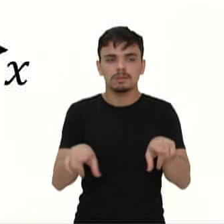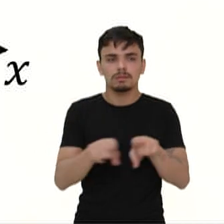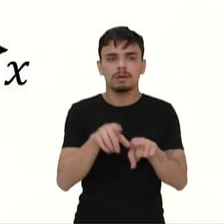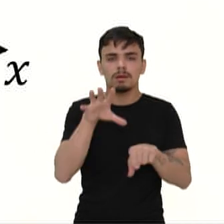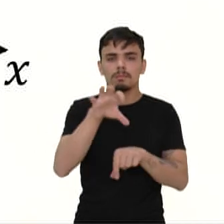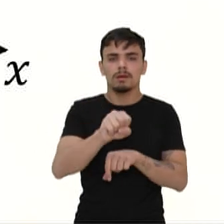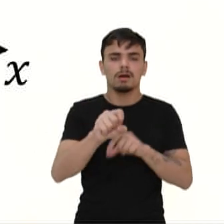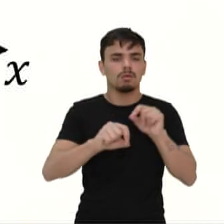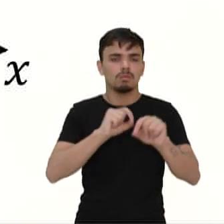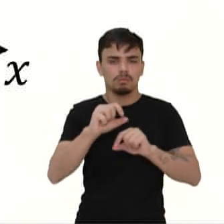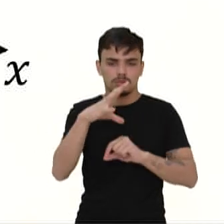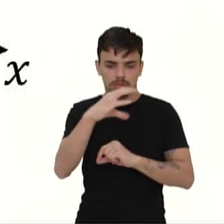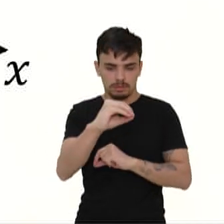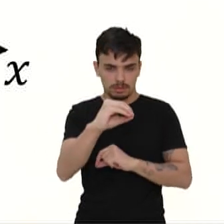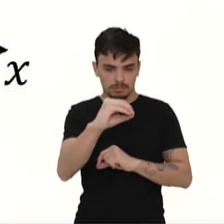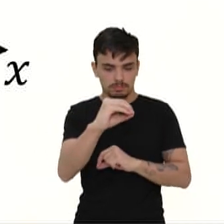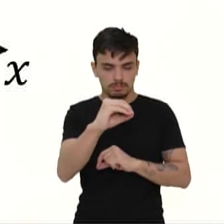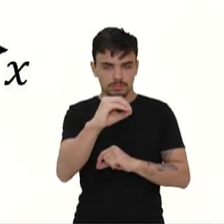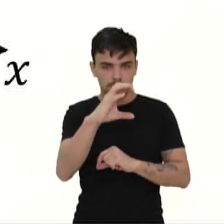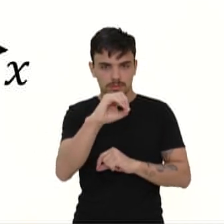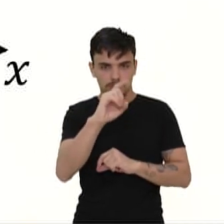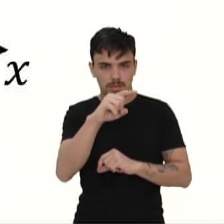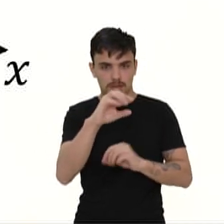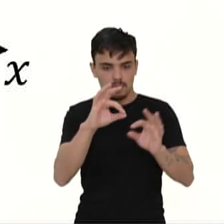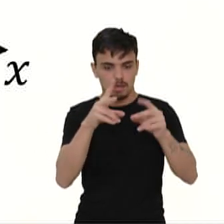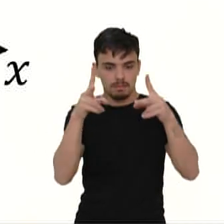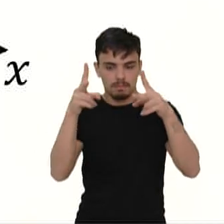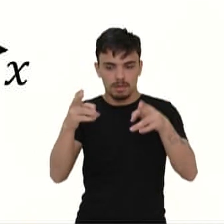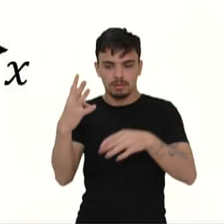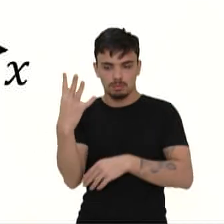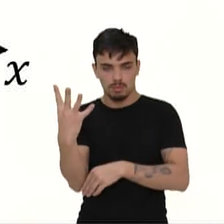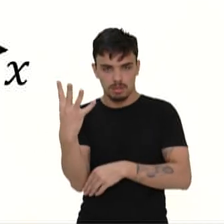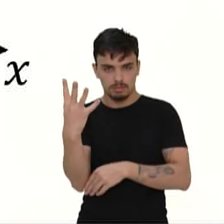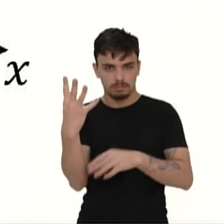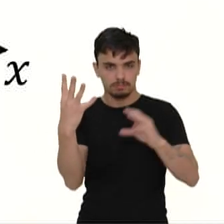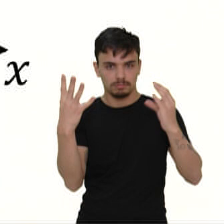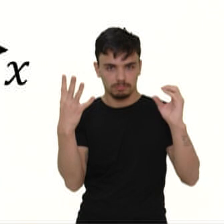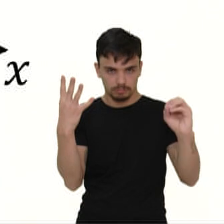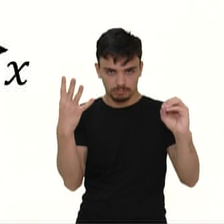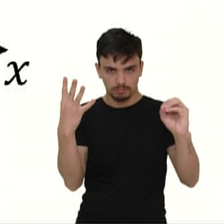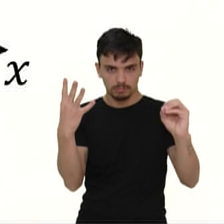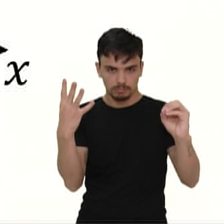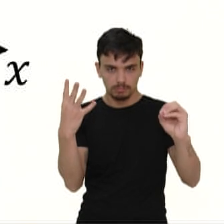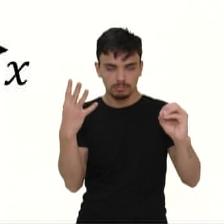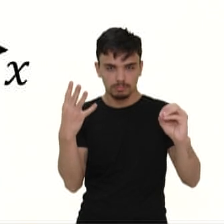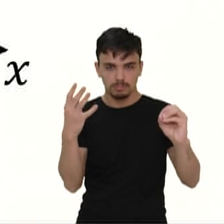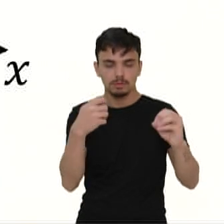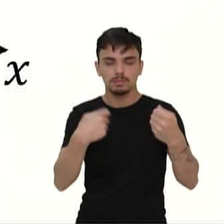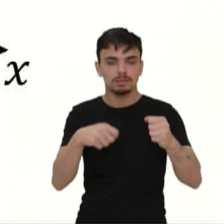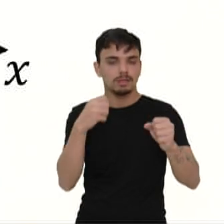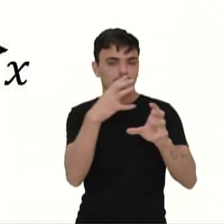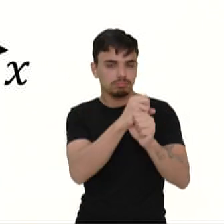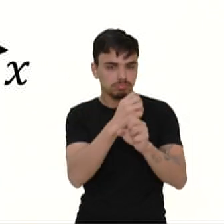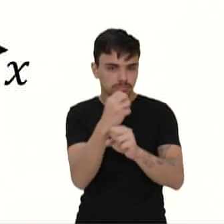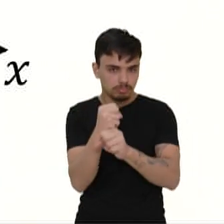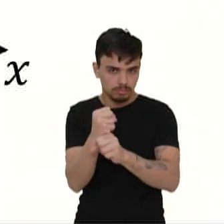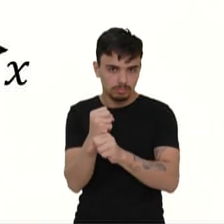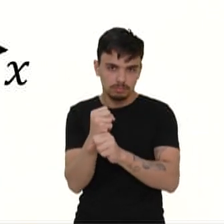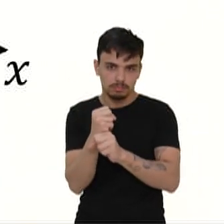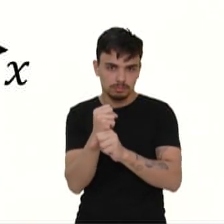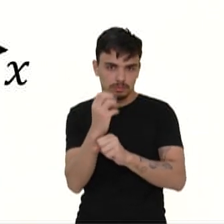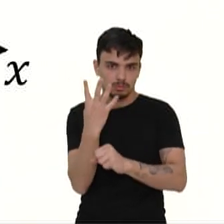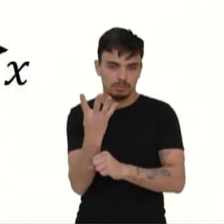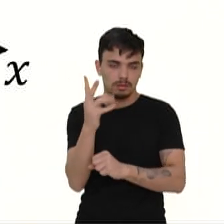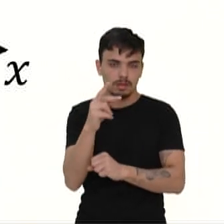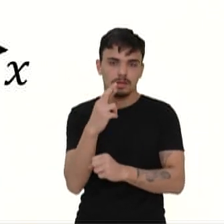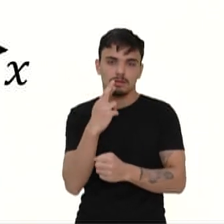aqui, ó. Calcula para o zero. O zero é o simétrico do 4. Calculei para o zero, deu 3. Você não precisa nem calcular para o 4, com certeza é 3. Mas